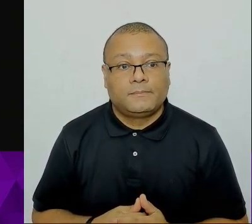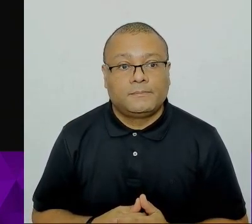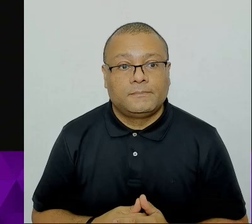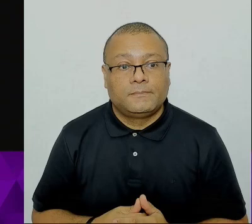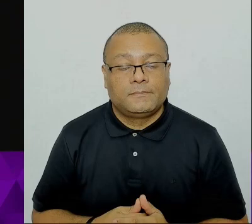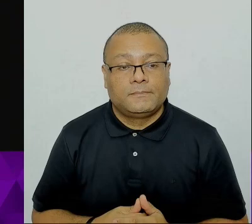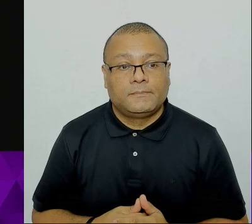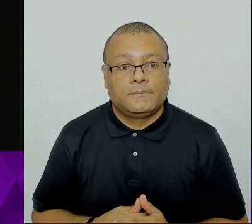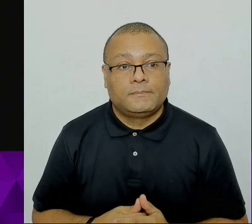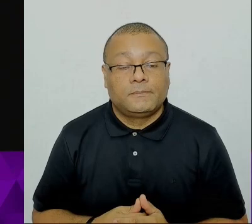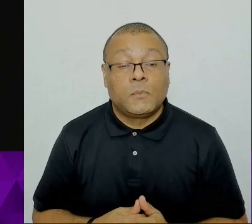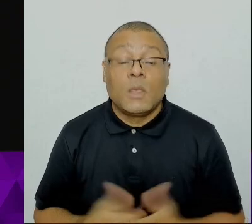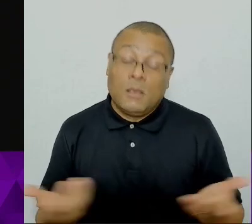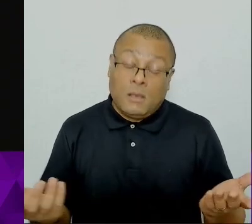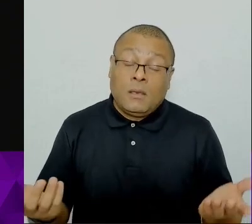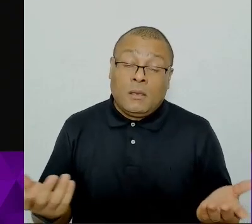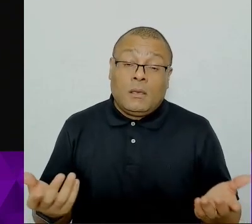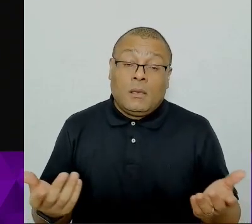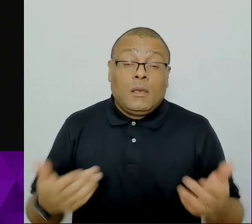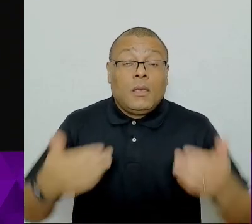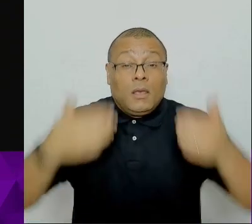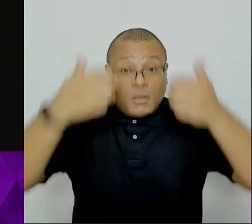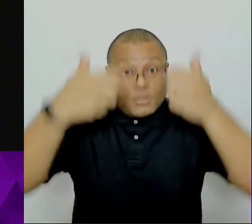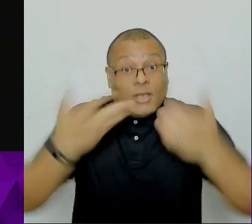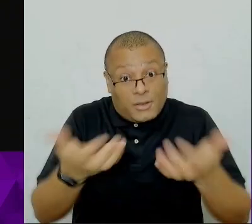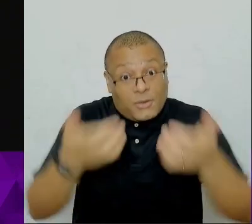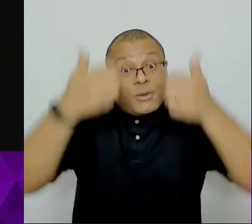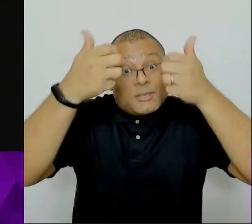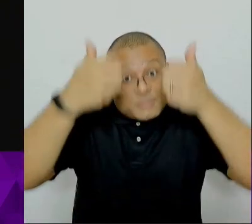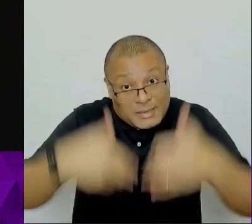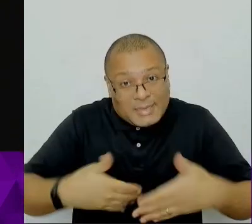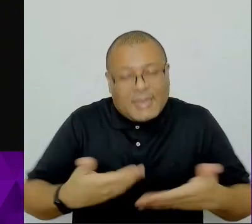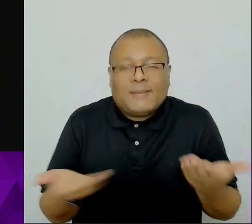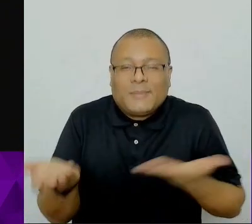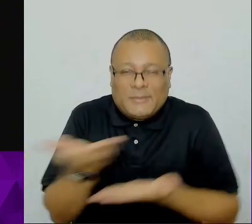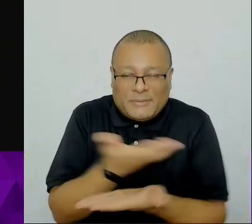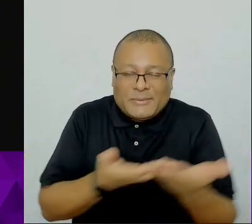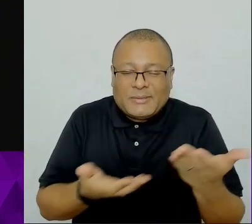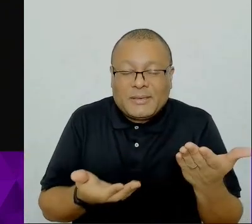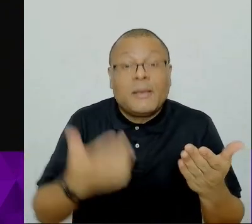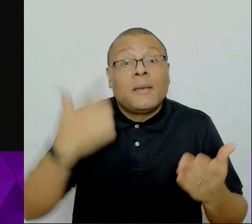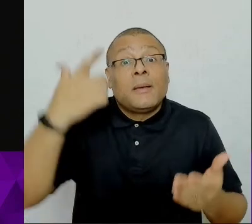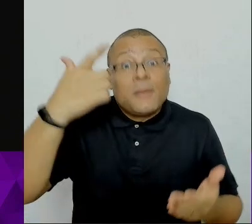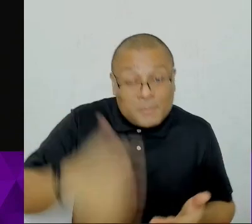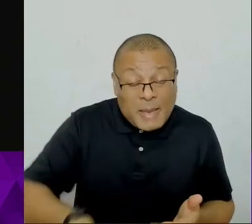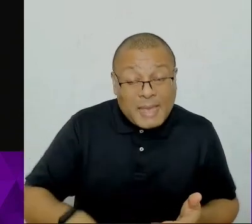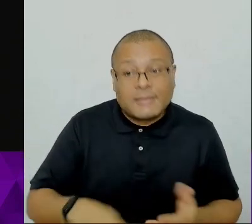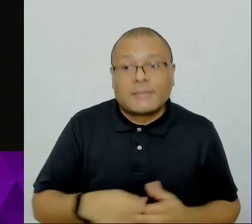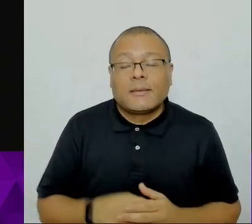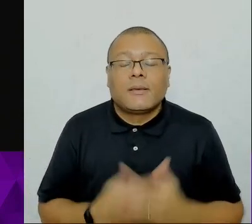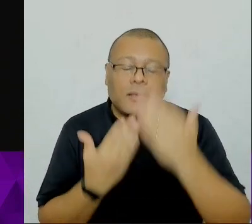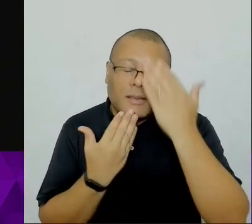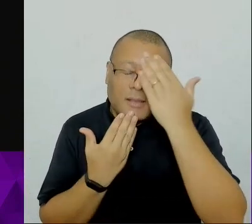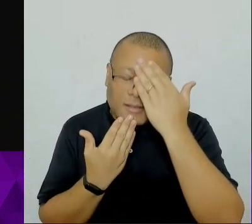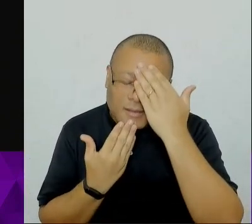O que eu tinha para compartilhar com vocês era isso. No mais, eu queria